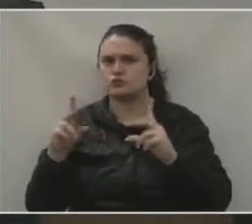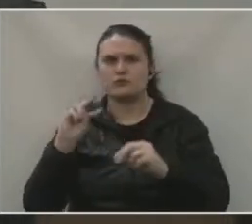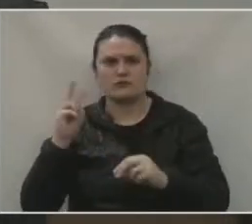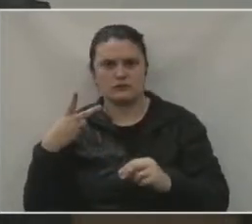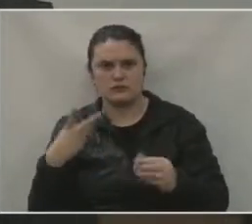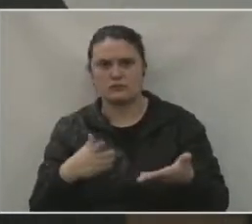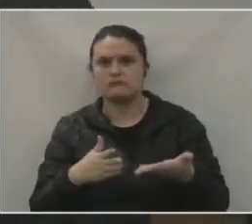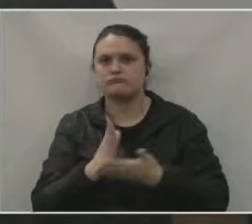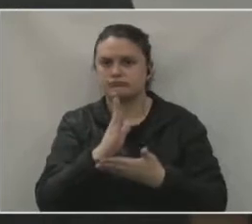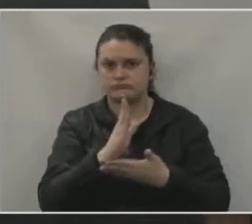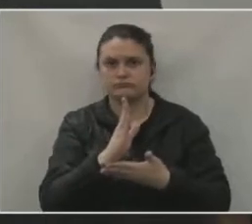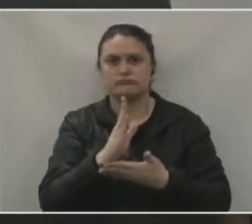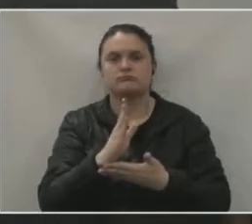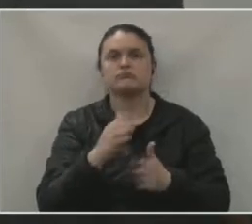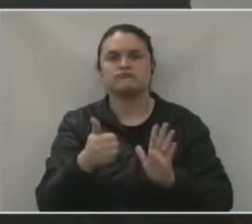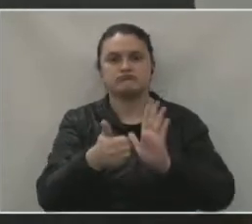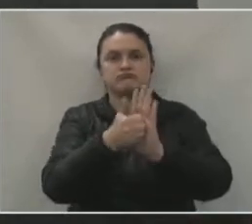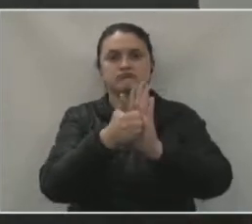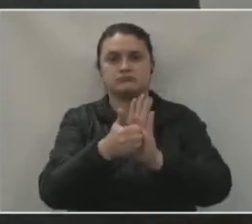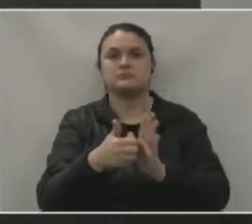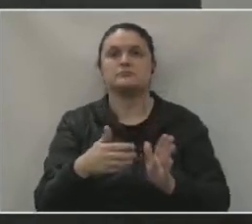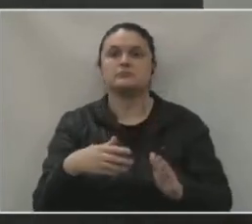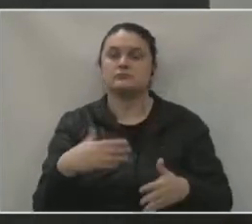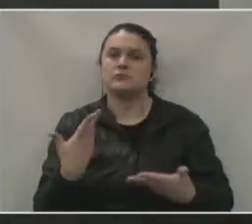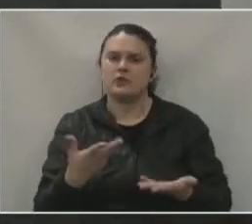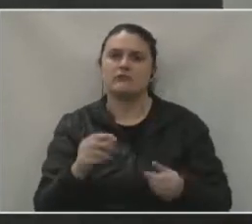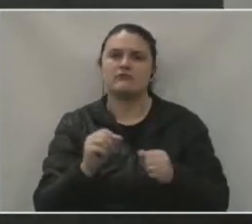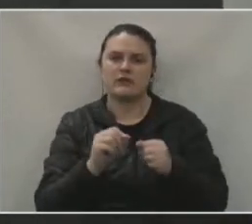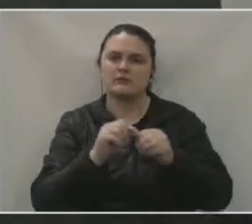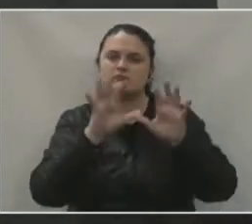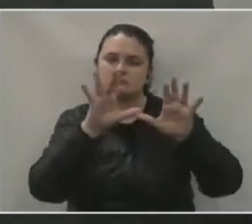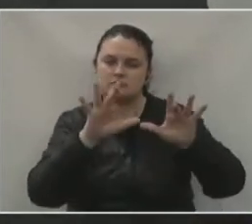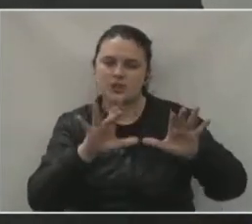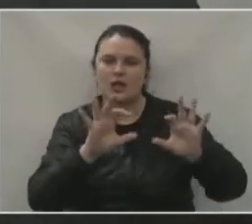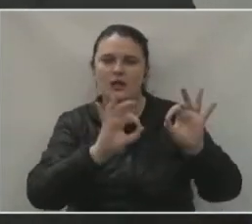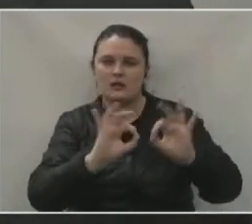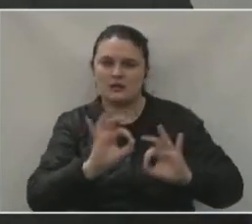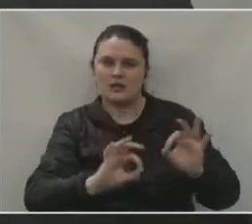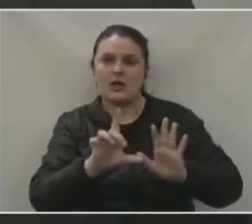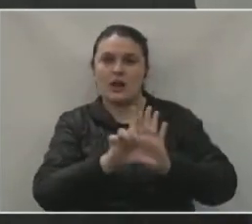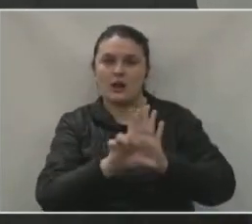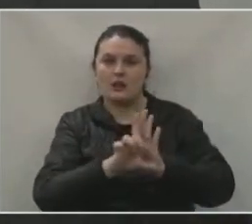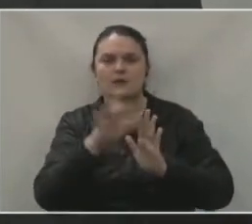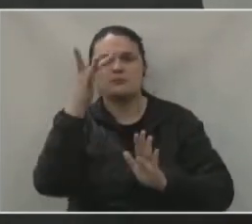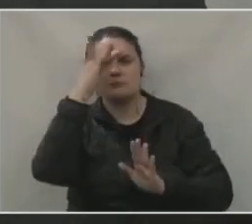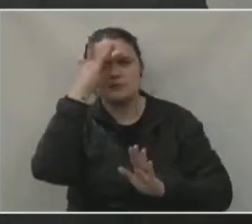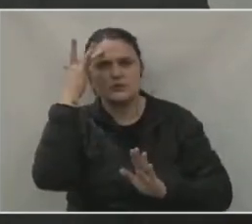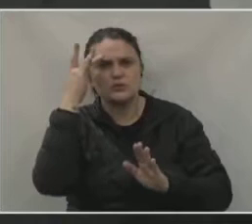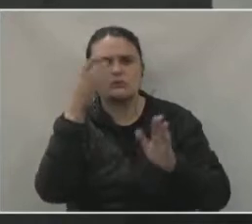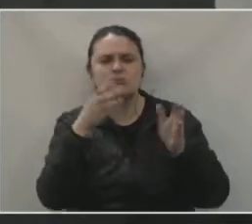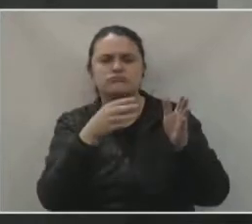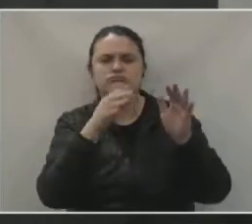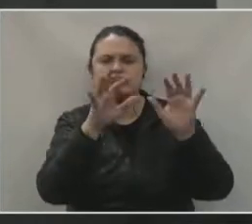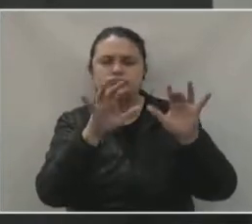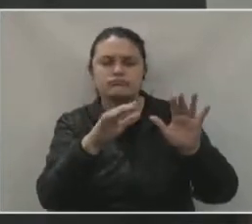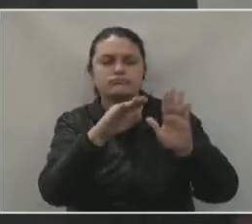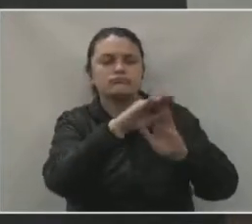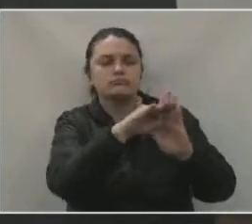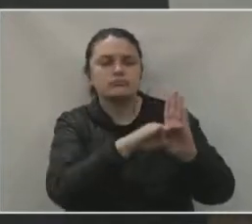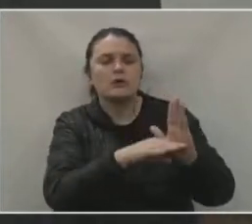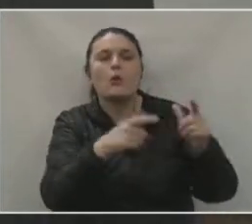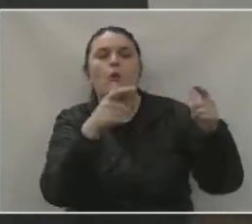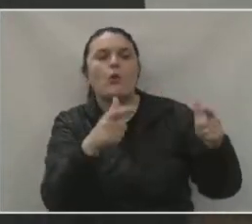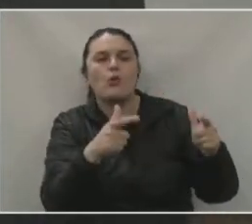aqui pelos vereadores. É claro que vai ser formatada toda essa questão para as pessoas se orientarem, né? Onde